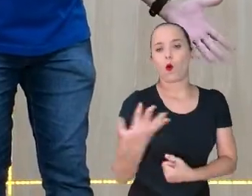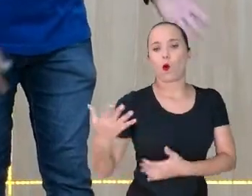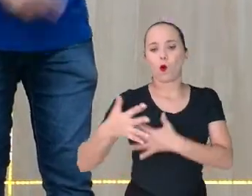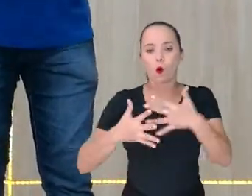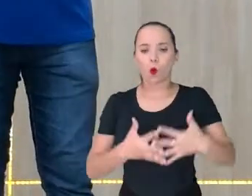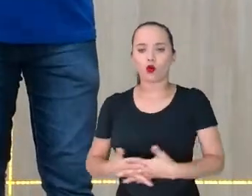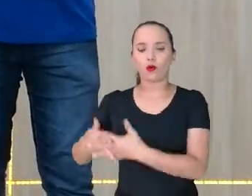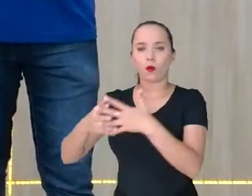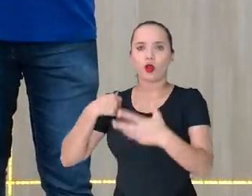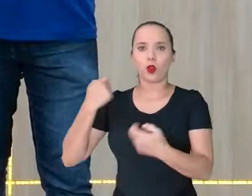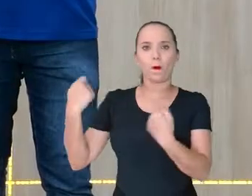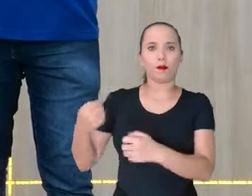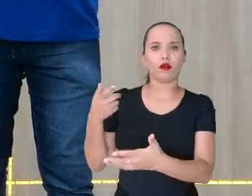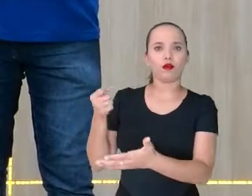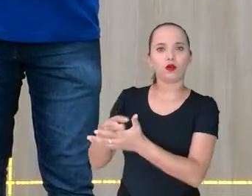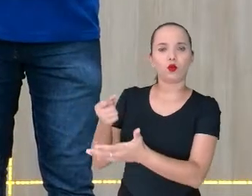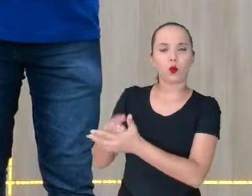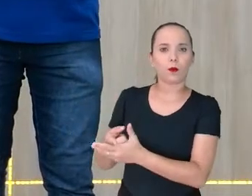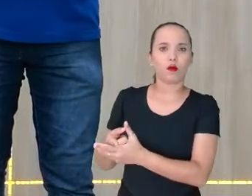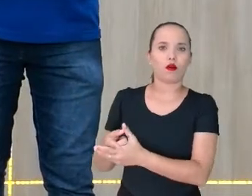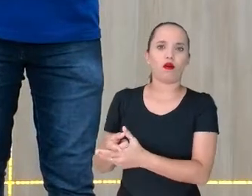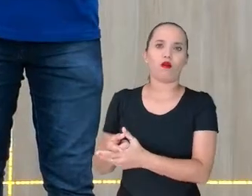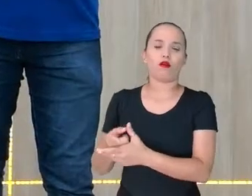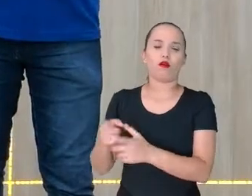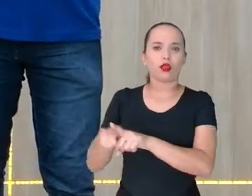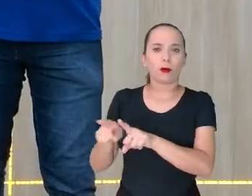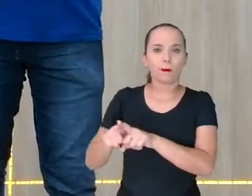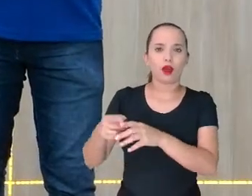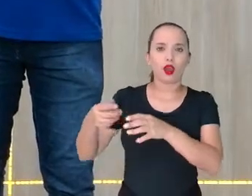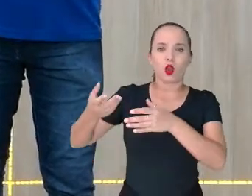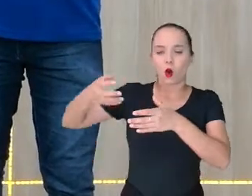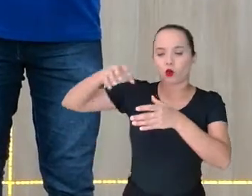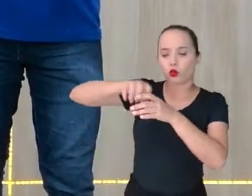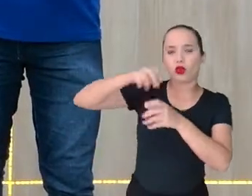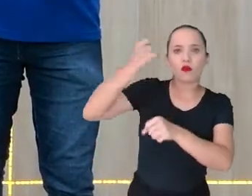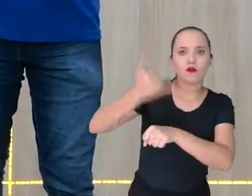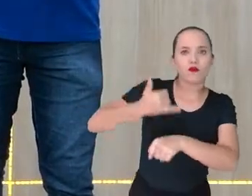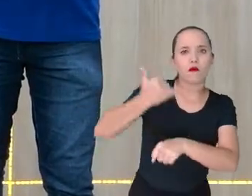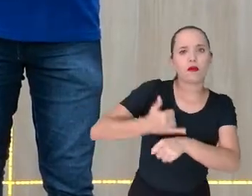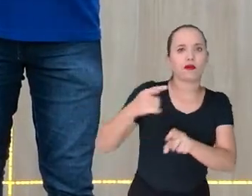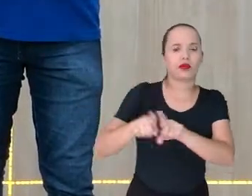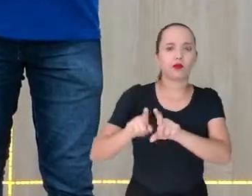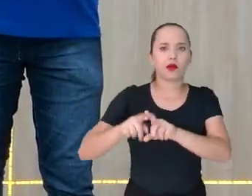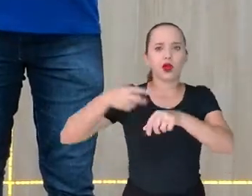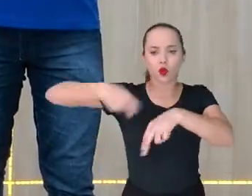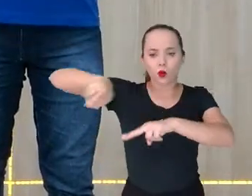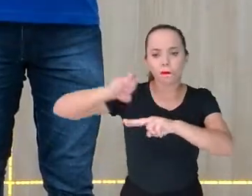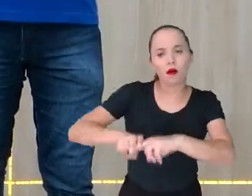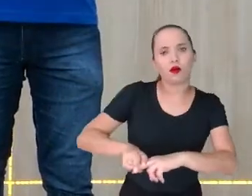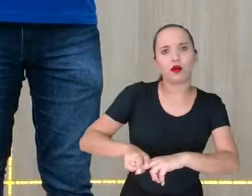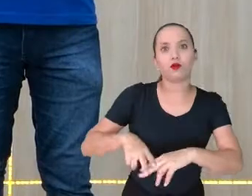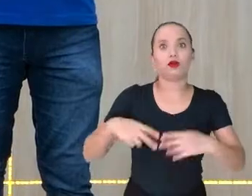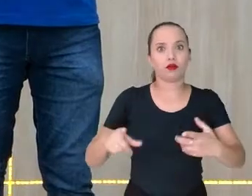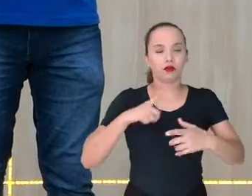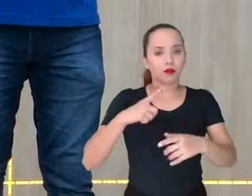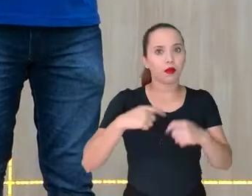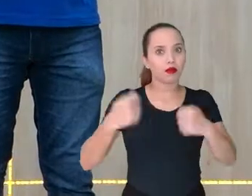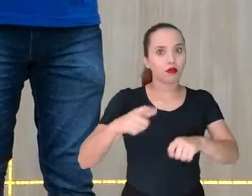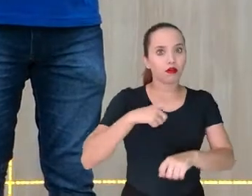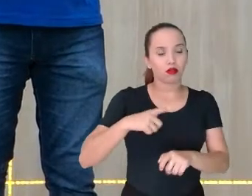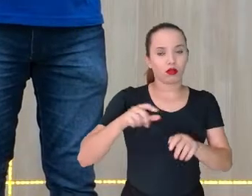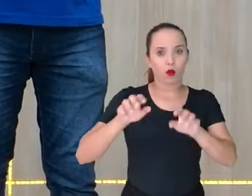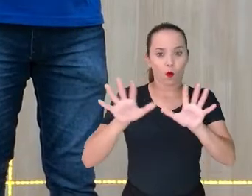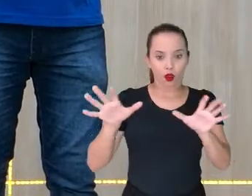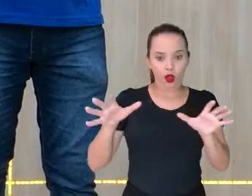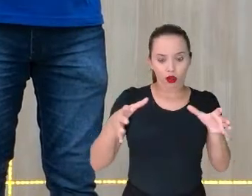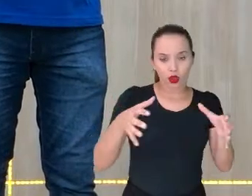comprar? Veja só. Pneus, a jante, os Isso. bancos, para montar um carro. Então, você tinha uma linha de produção, Isso.